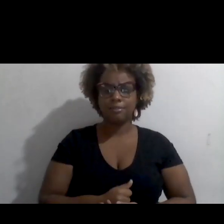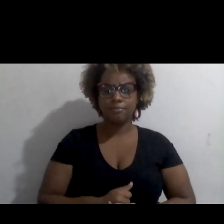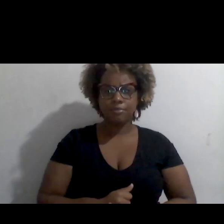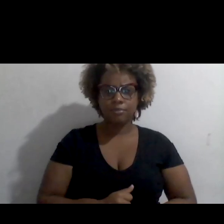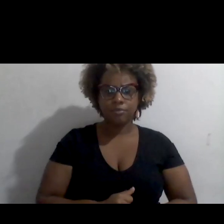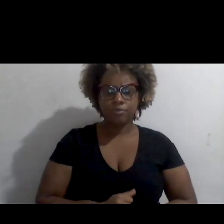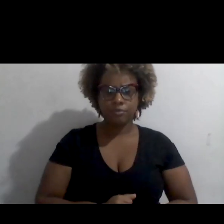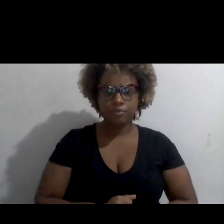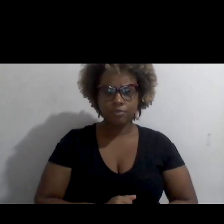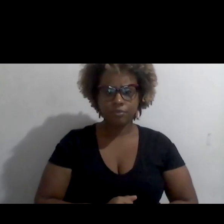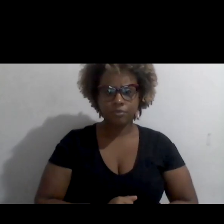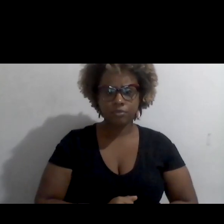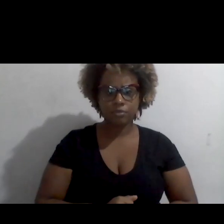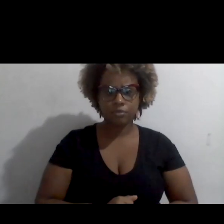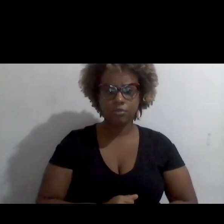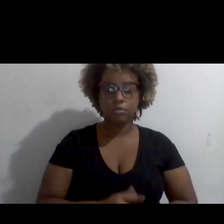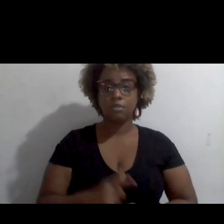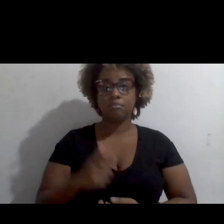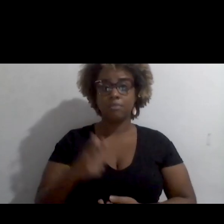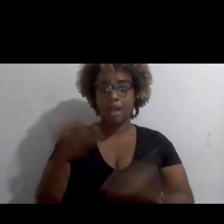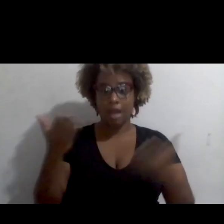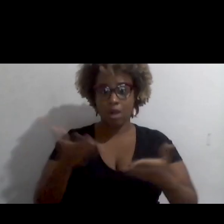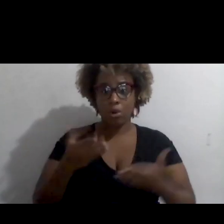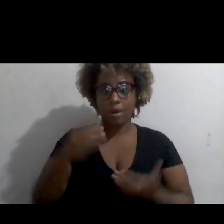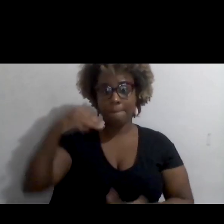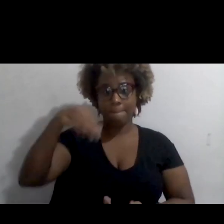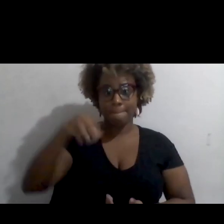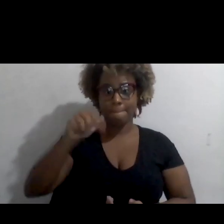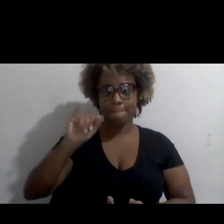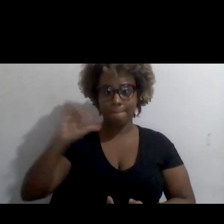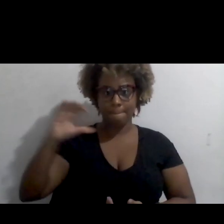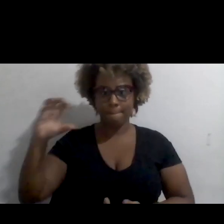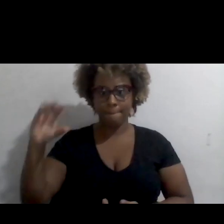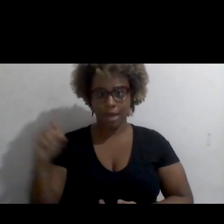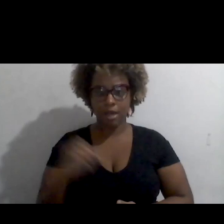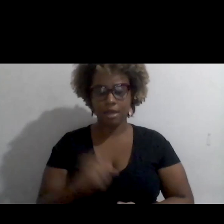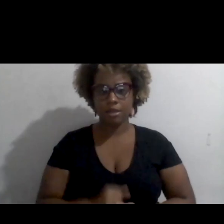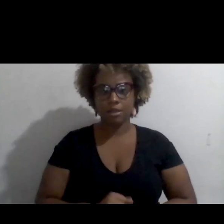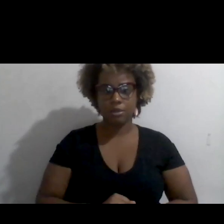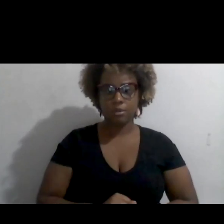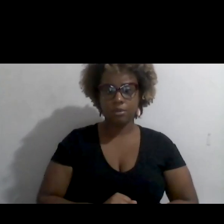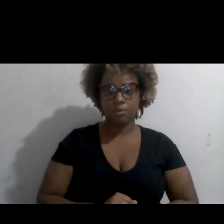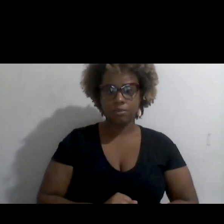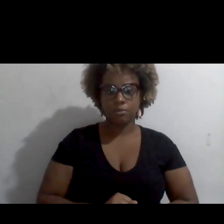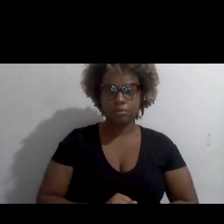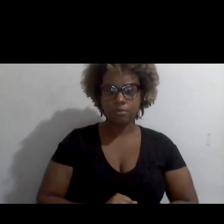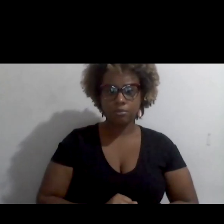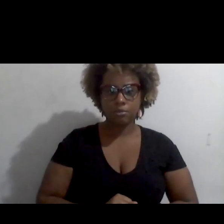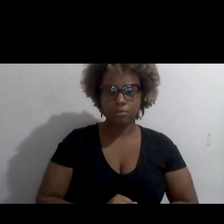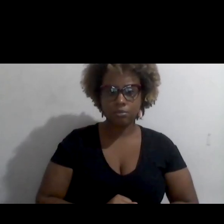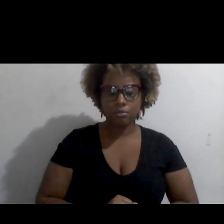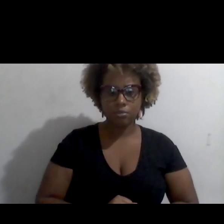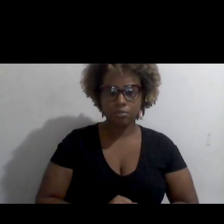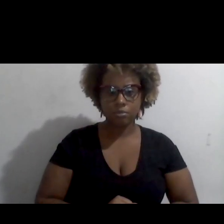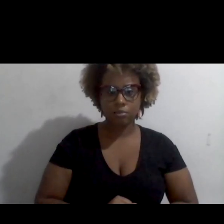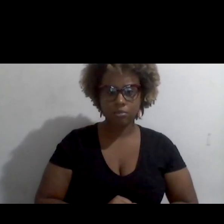Cultural. Então, a gente já está em maio, a gente ainda não tem orçamento. Há alguns anos, o que faz o balé funcionar, respirando, são